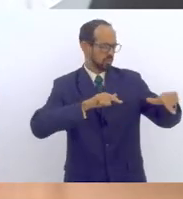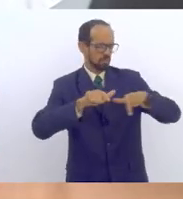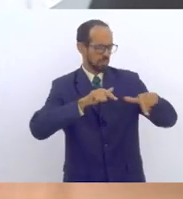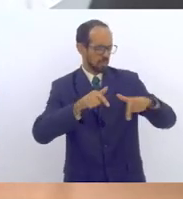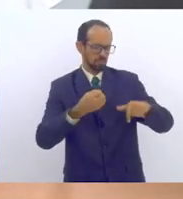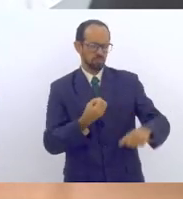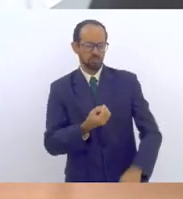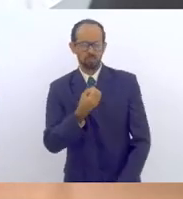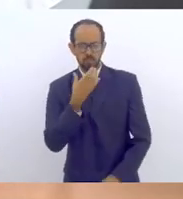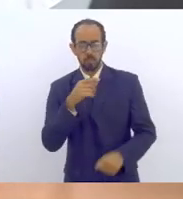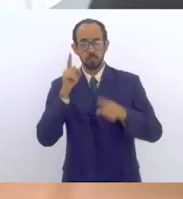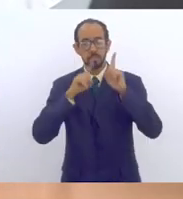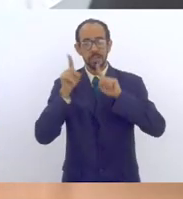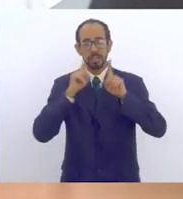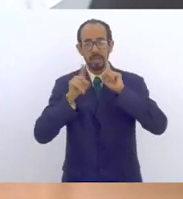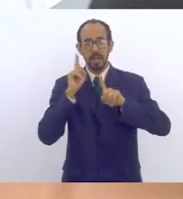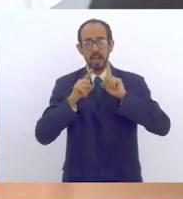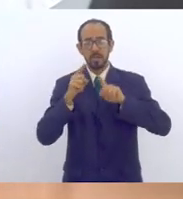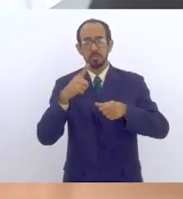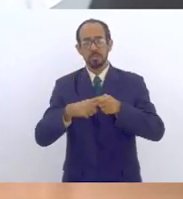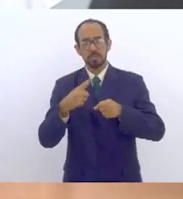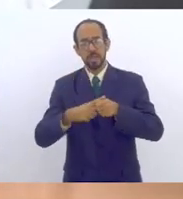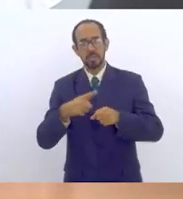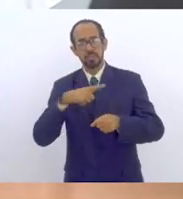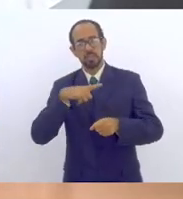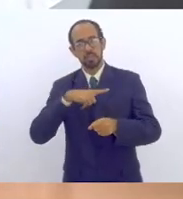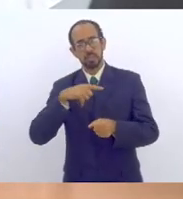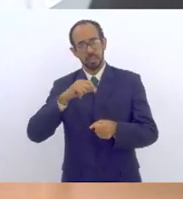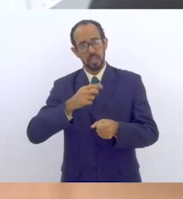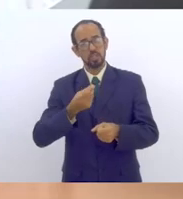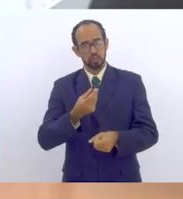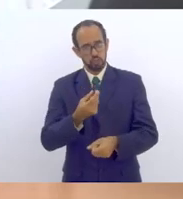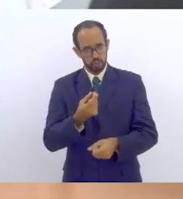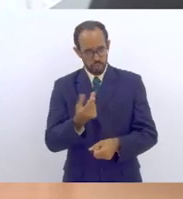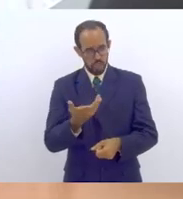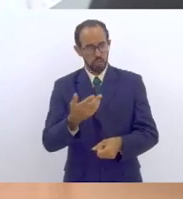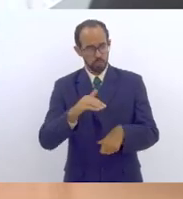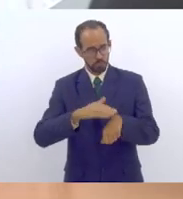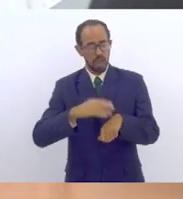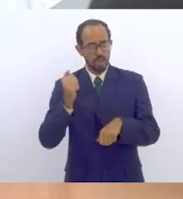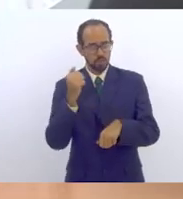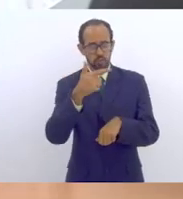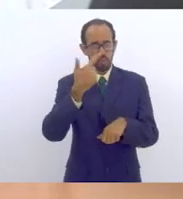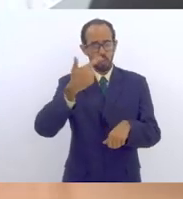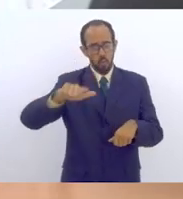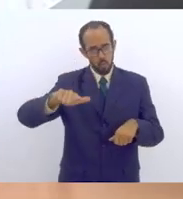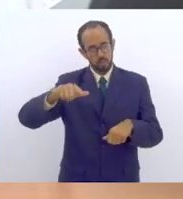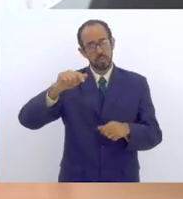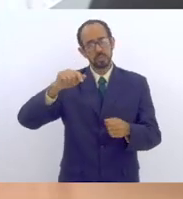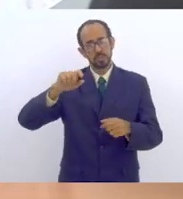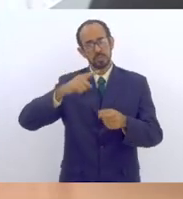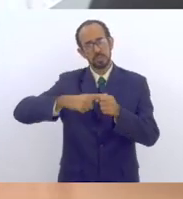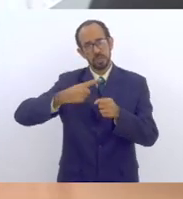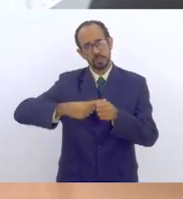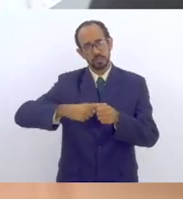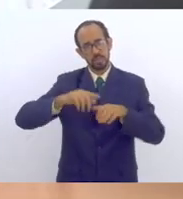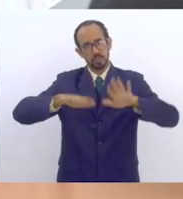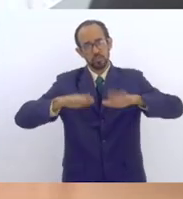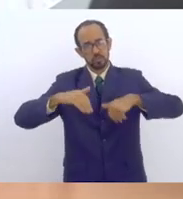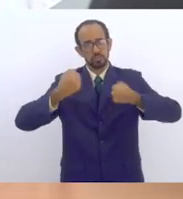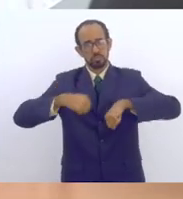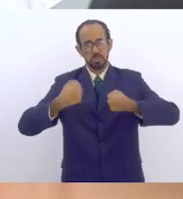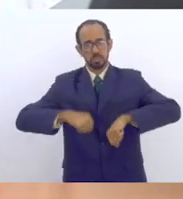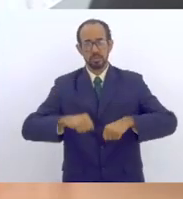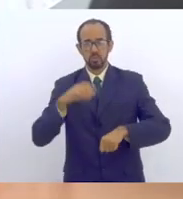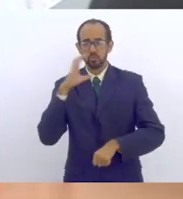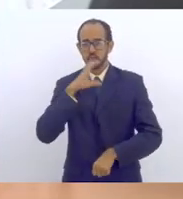que tem mais recursos do que a maioria das cidades e às vezes as cidades precisam ser socorrer da estrutura que tem